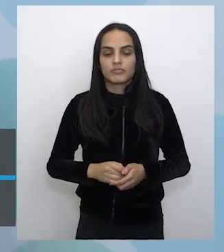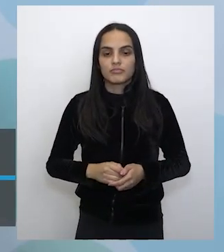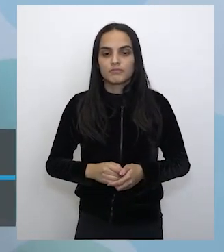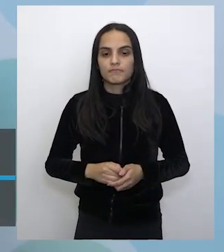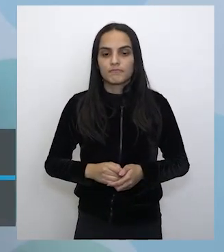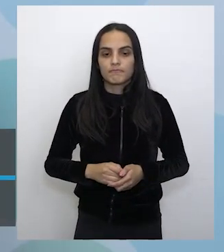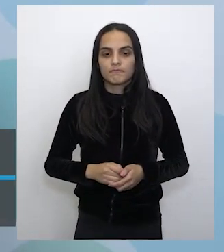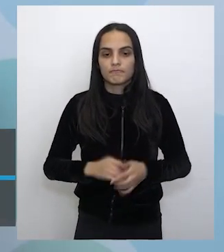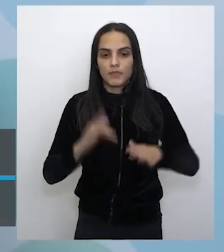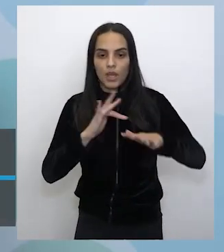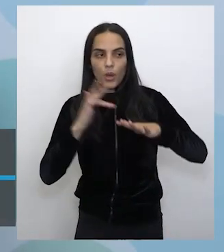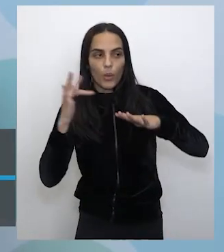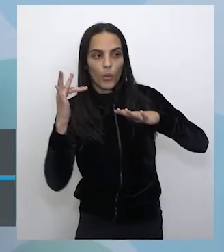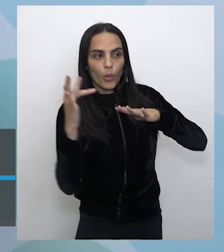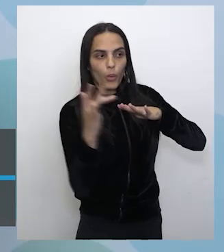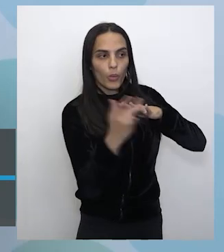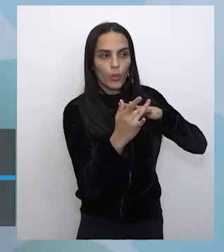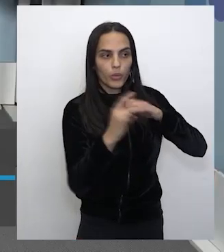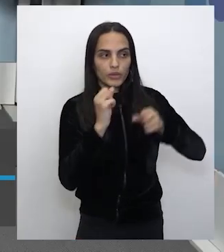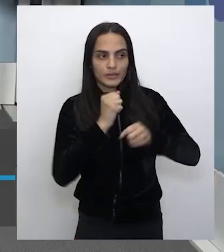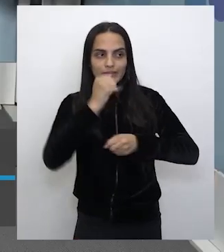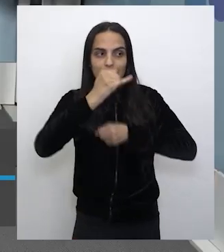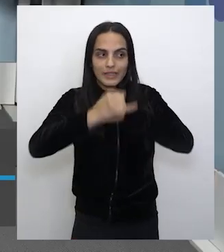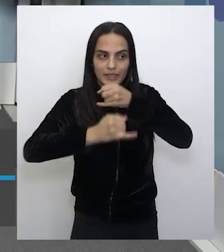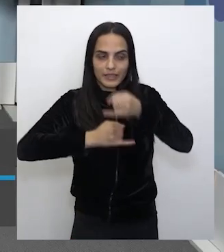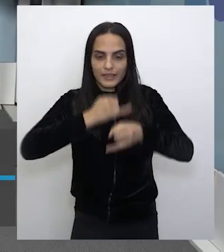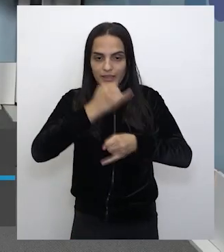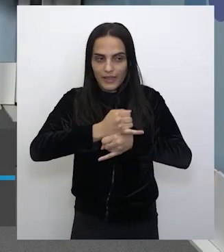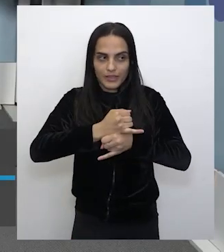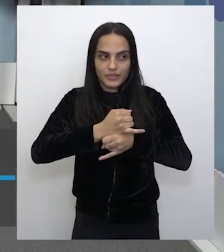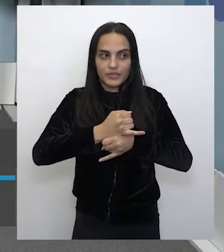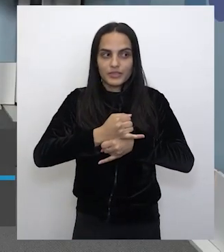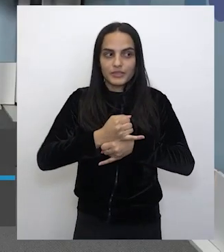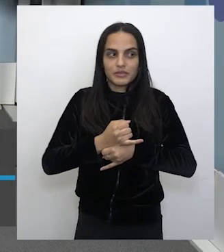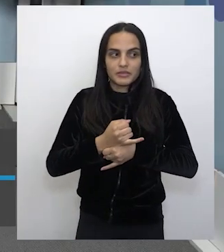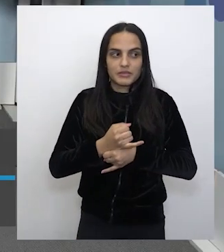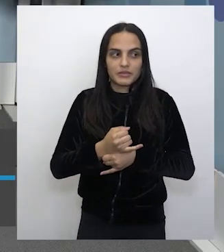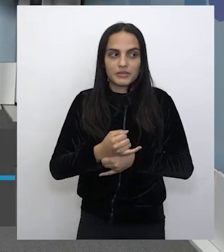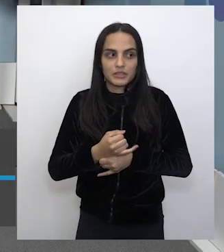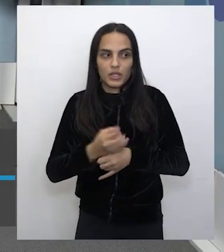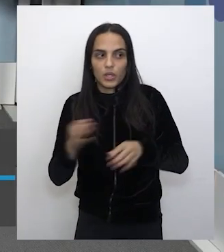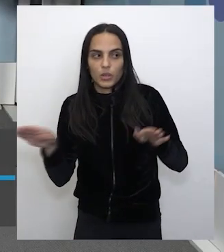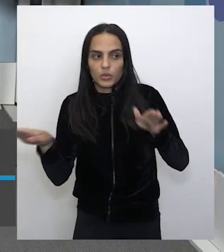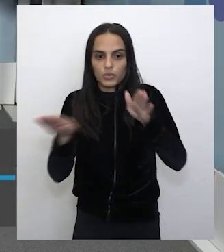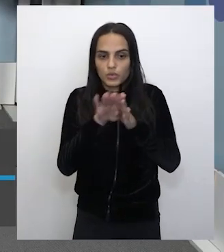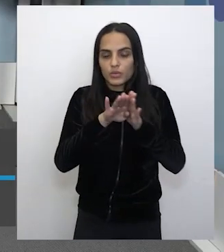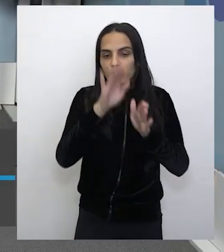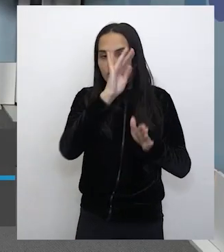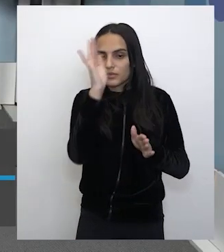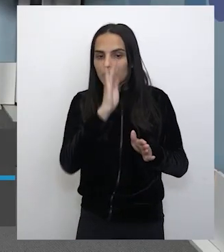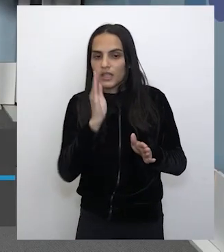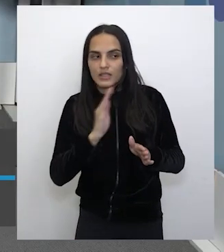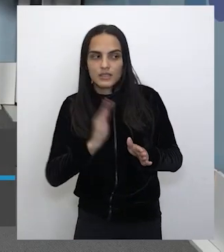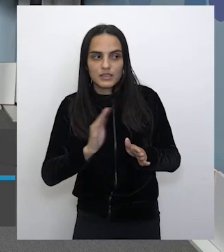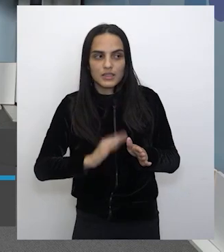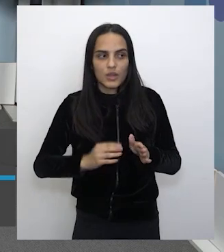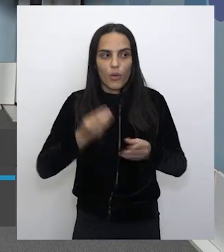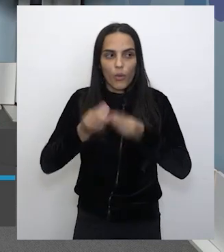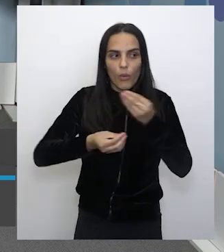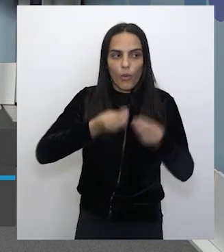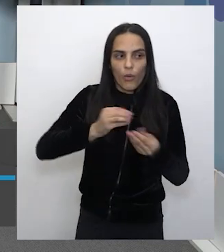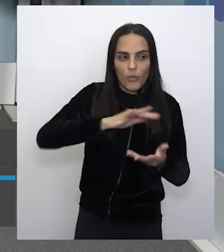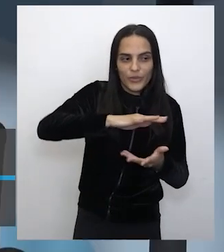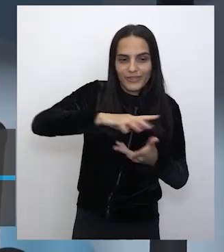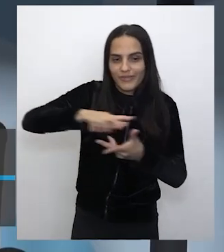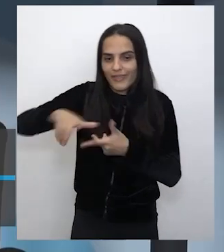a chegada da internet no Brasil? Sim, né? Ele fala ali de como que a internet chegou no Brasil, né? É a terra de ninguém, uma